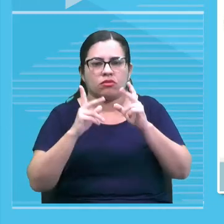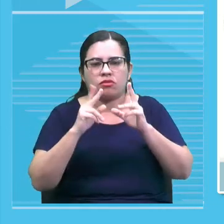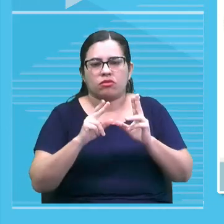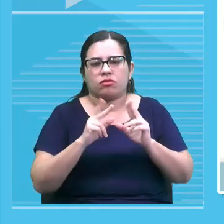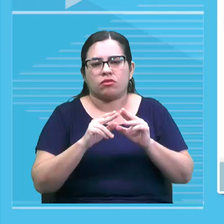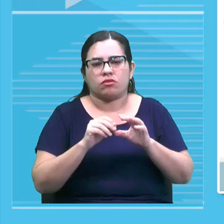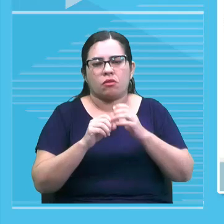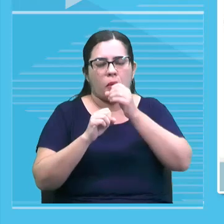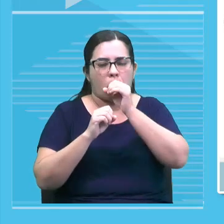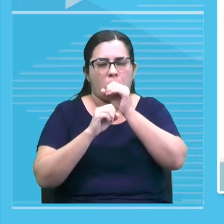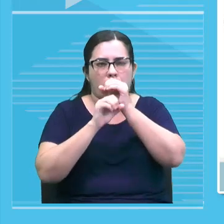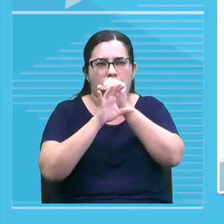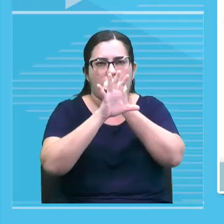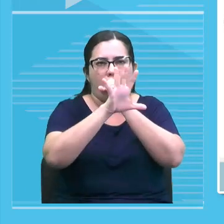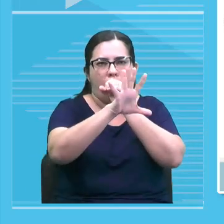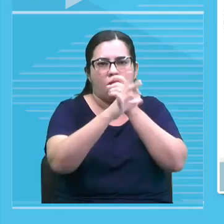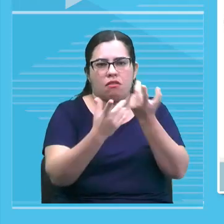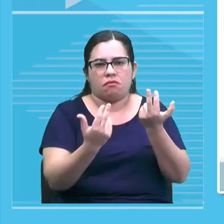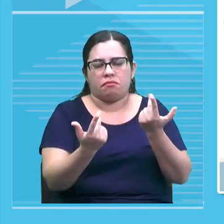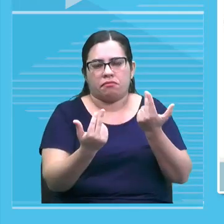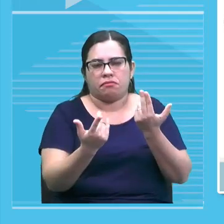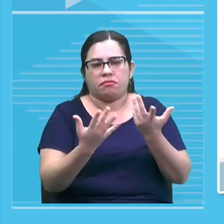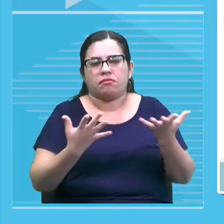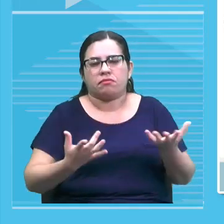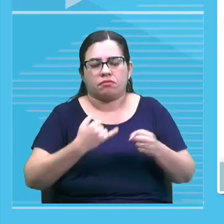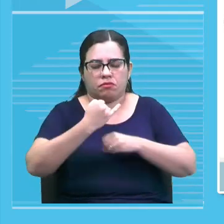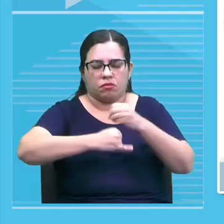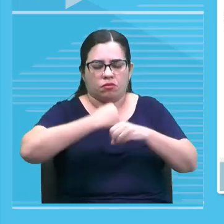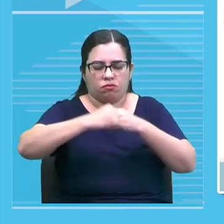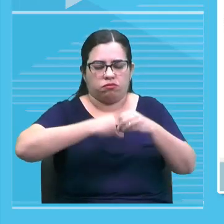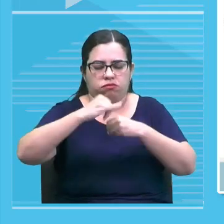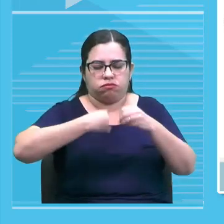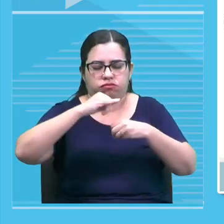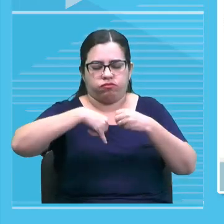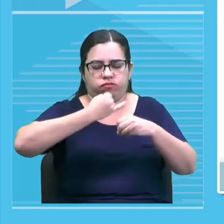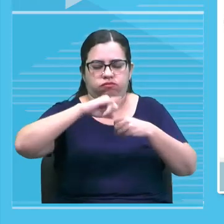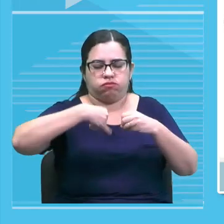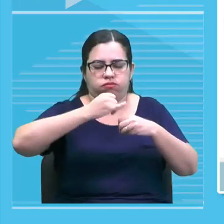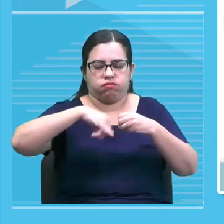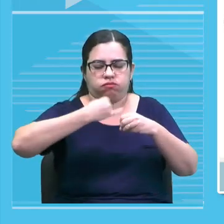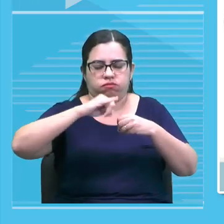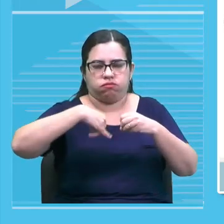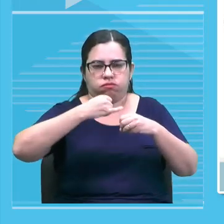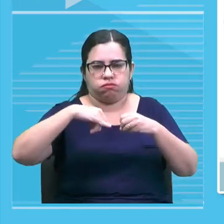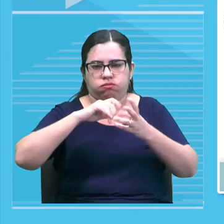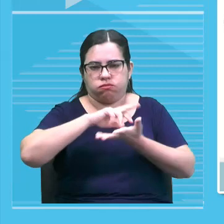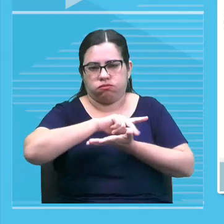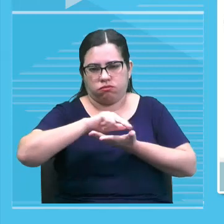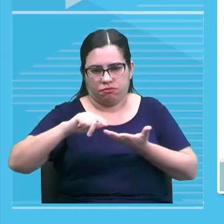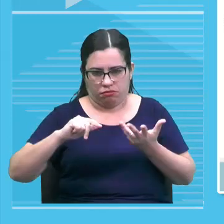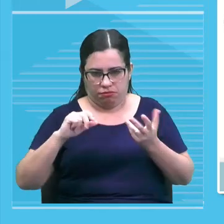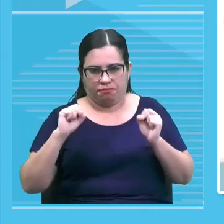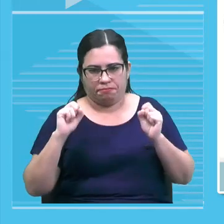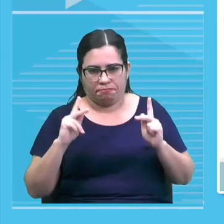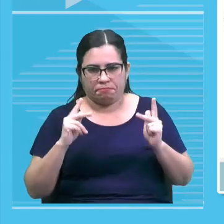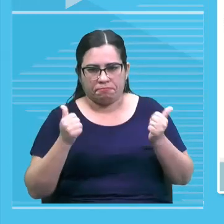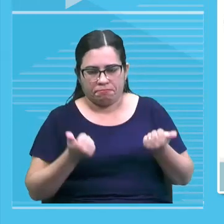alto-falante o que que é isso professor é um monte de filme enrolado formato circular